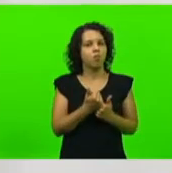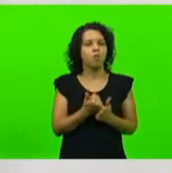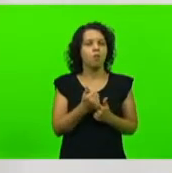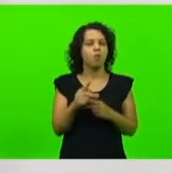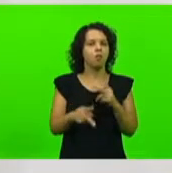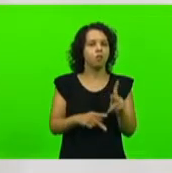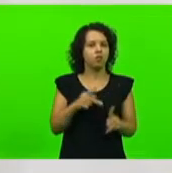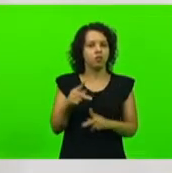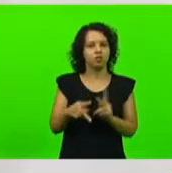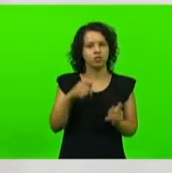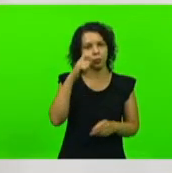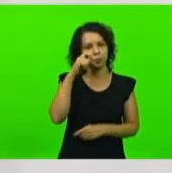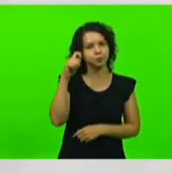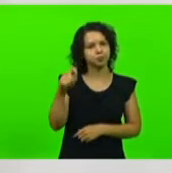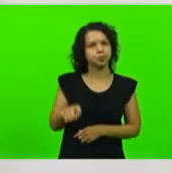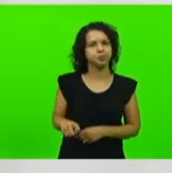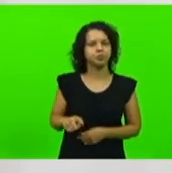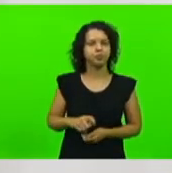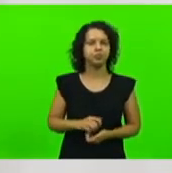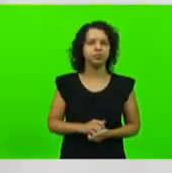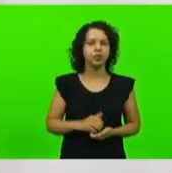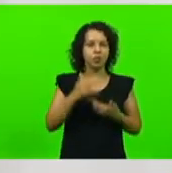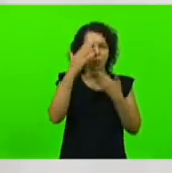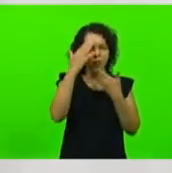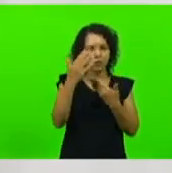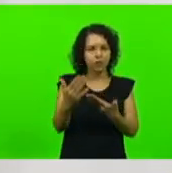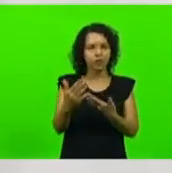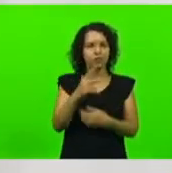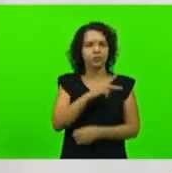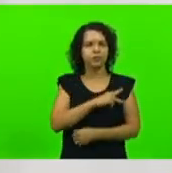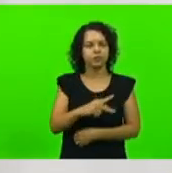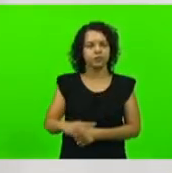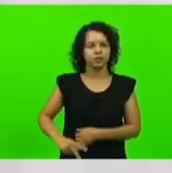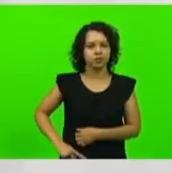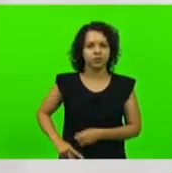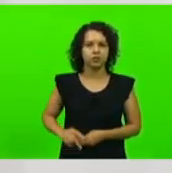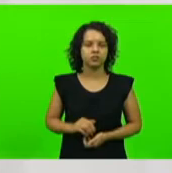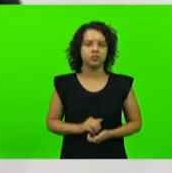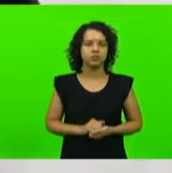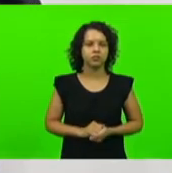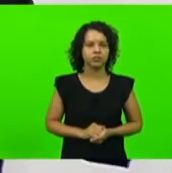ao povo ucraniano. Obrigado, senhor presidente.